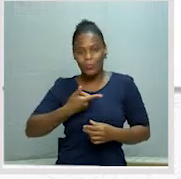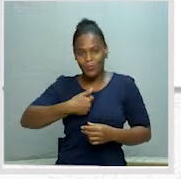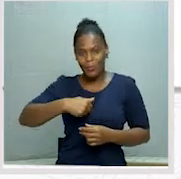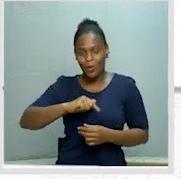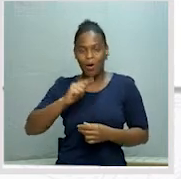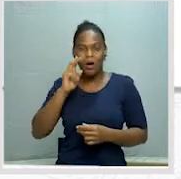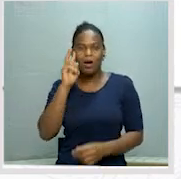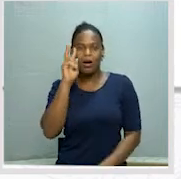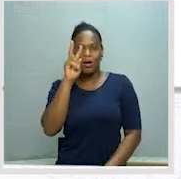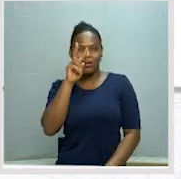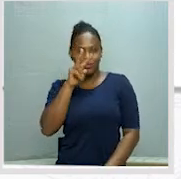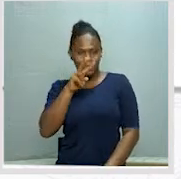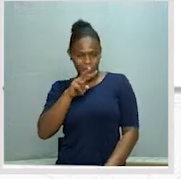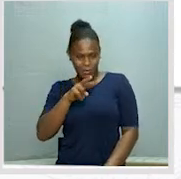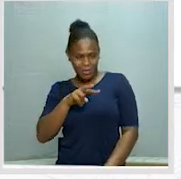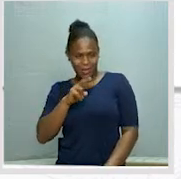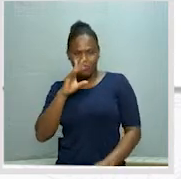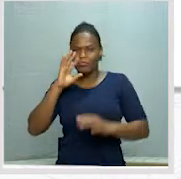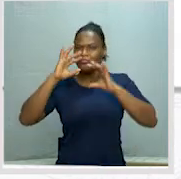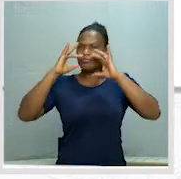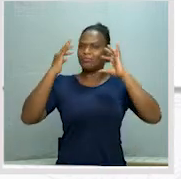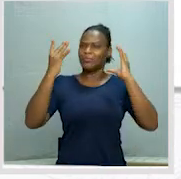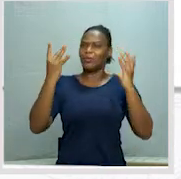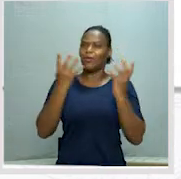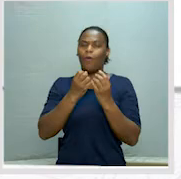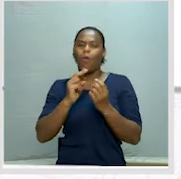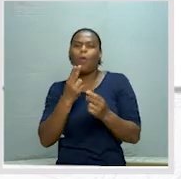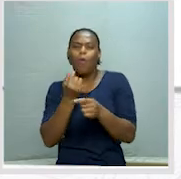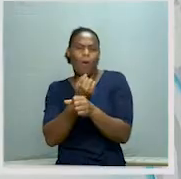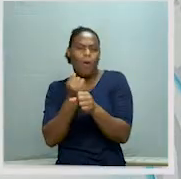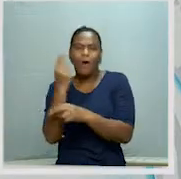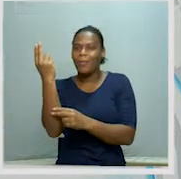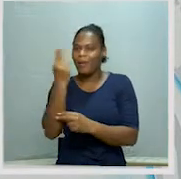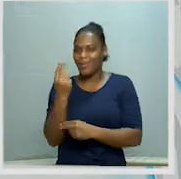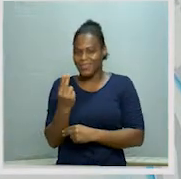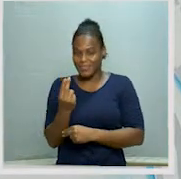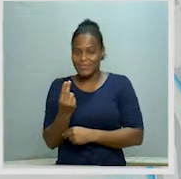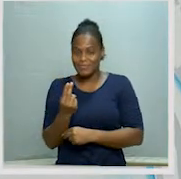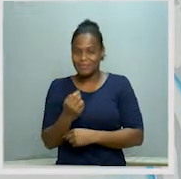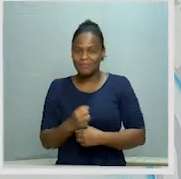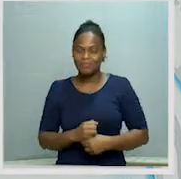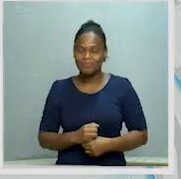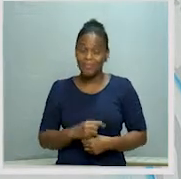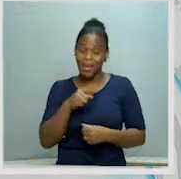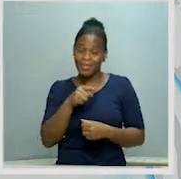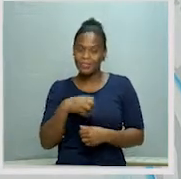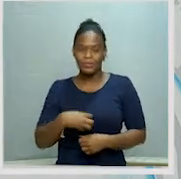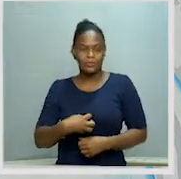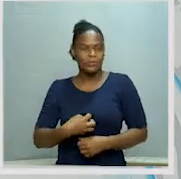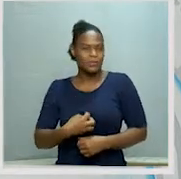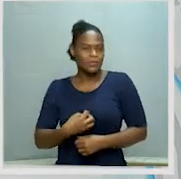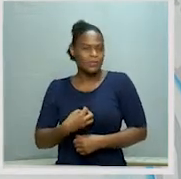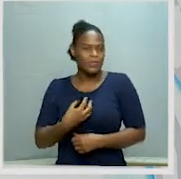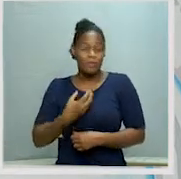nós contemplamos a natureza ou uma obra de arte. E esses